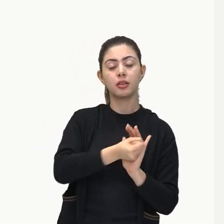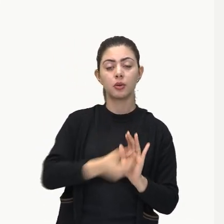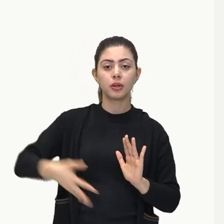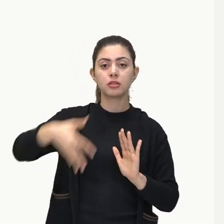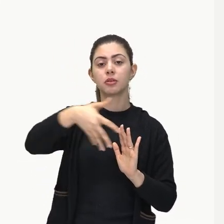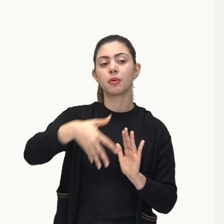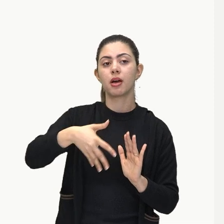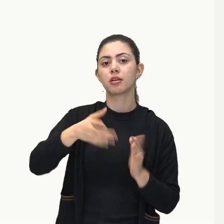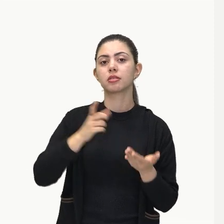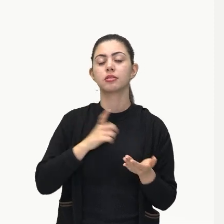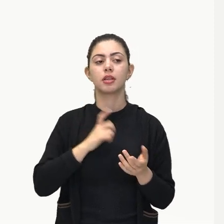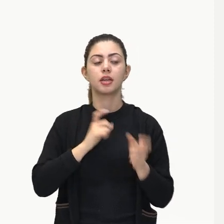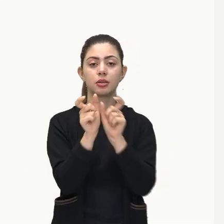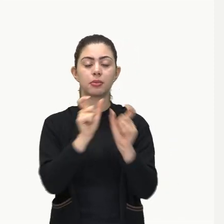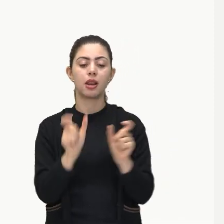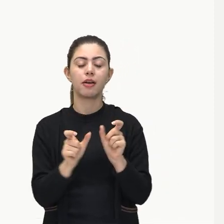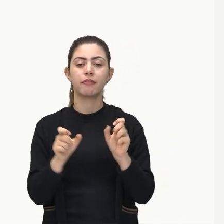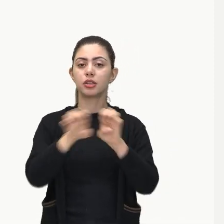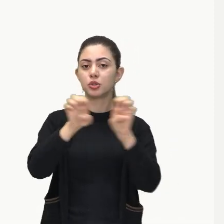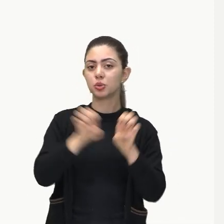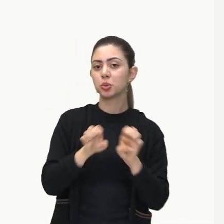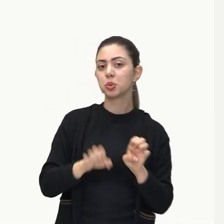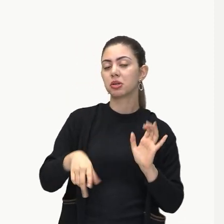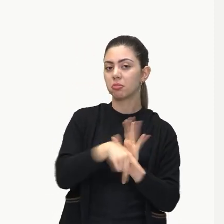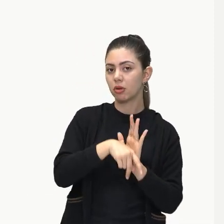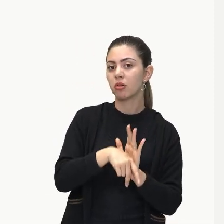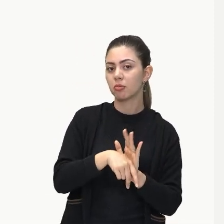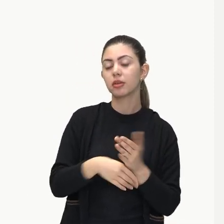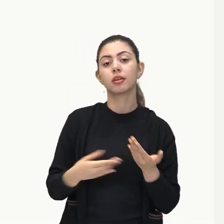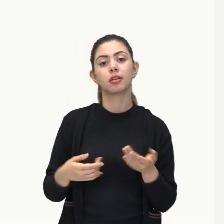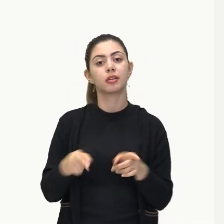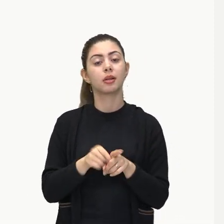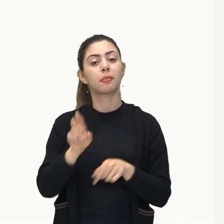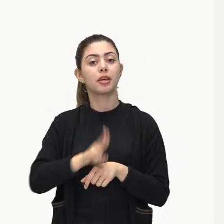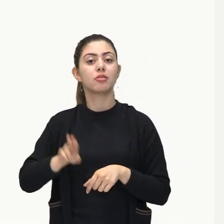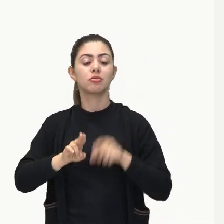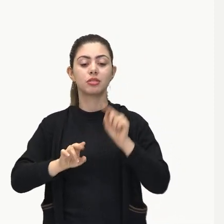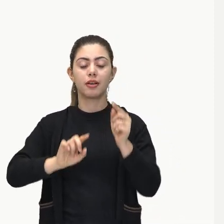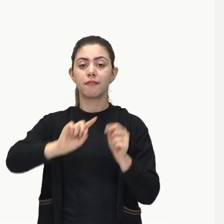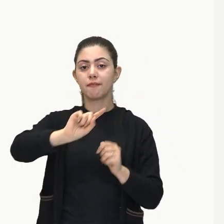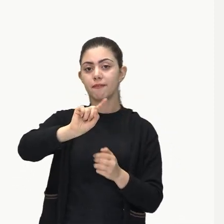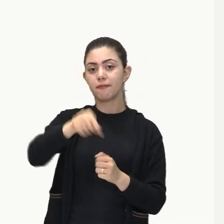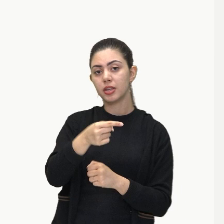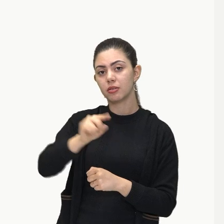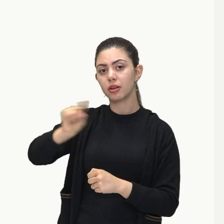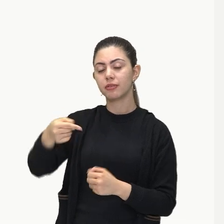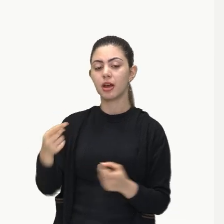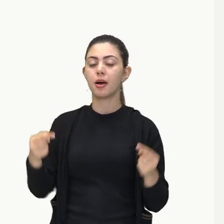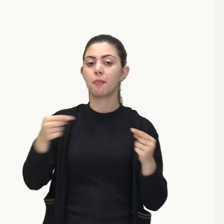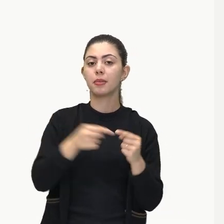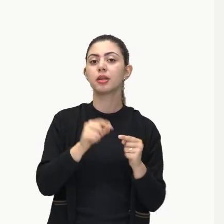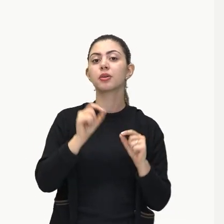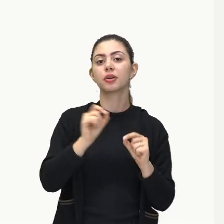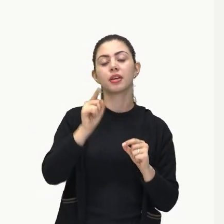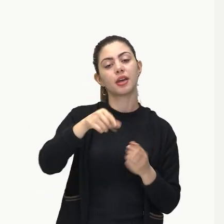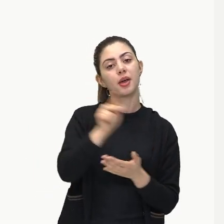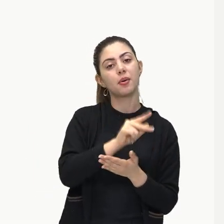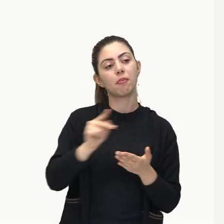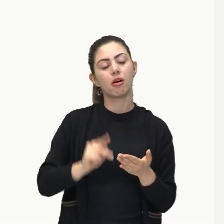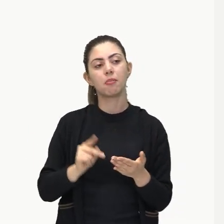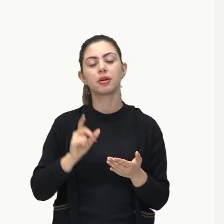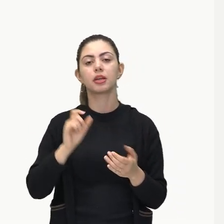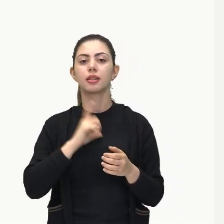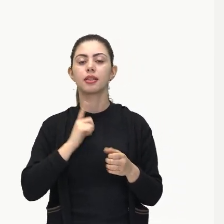escolhas estéticas muito elaboradas, utiliza até vírgulas para transformar esse poema num poema pausado,